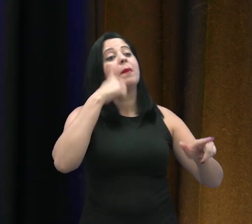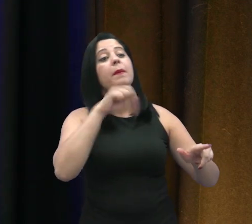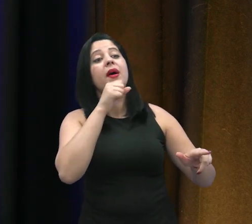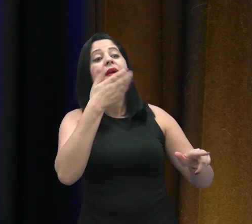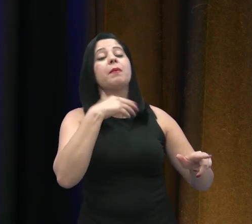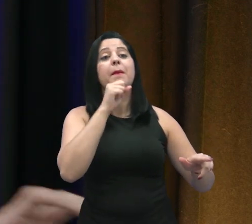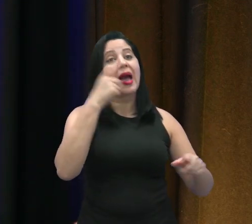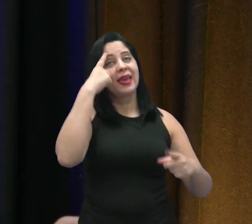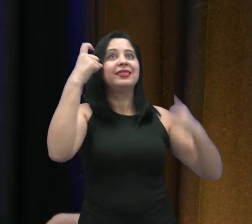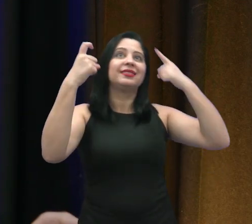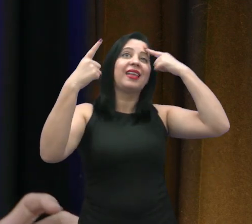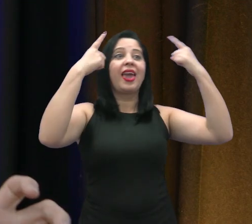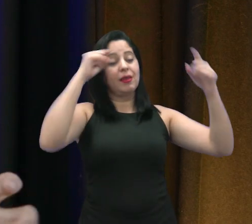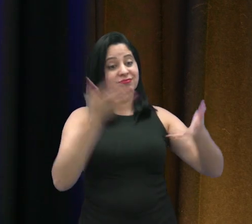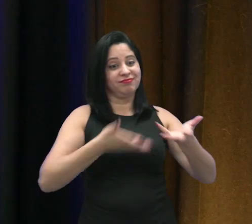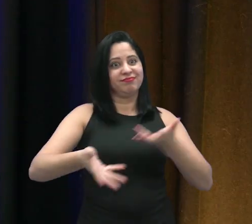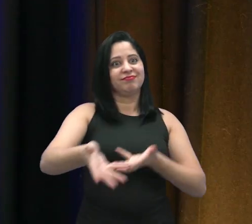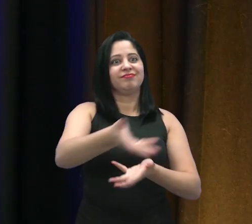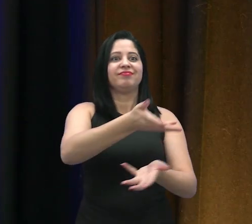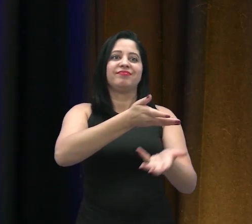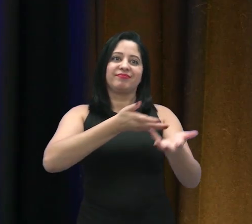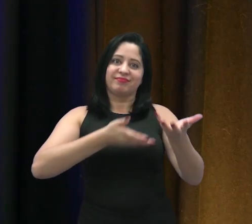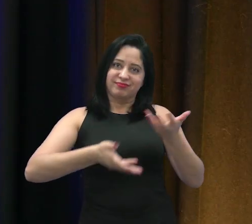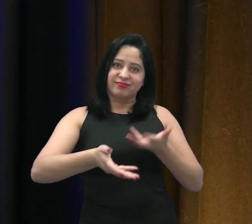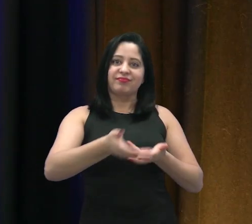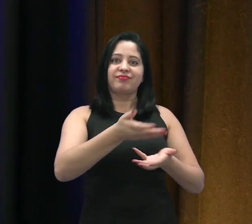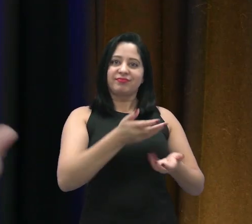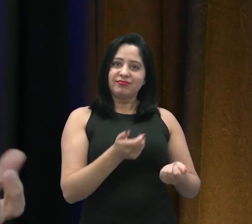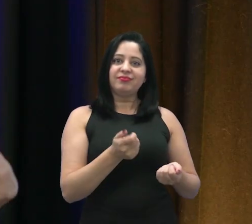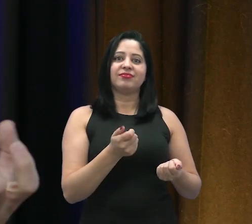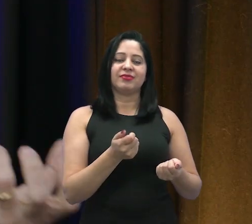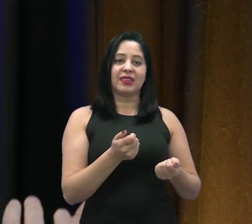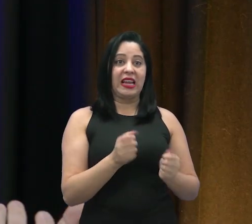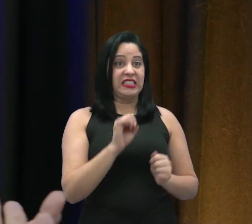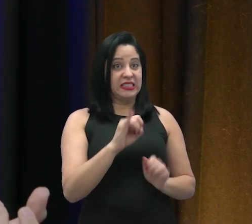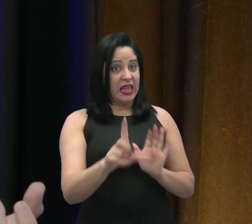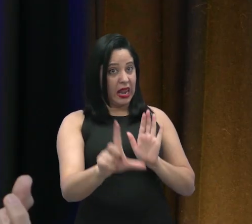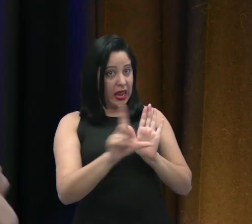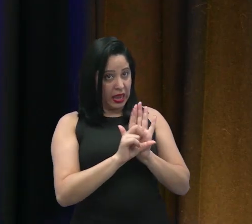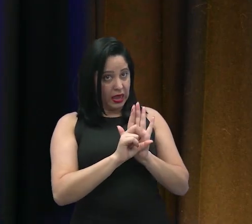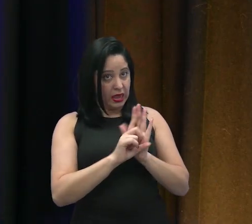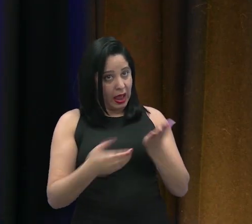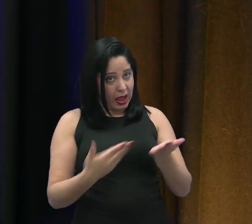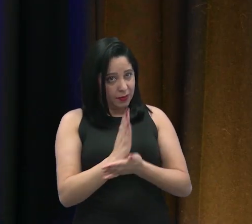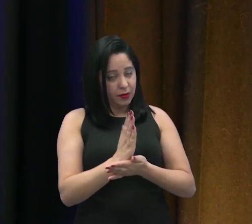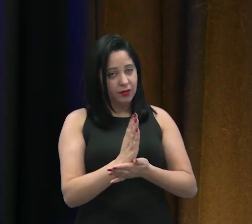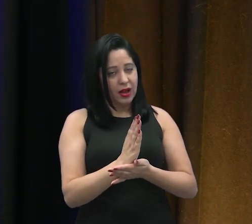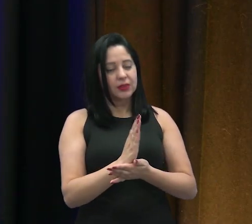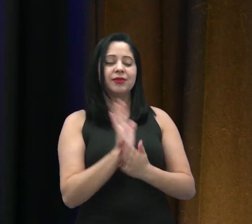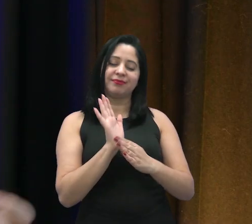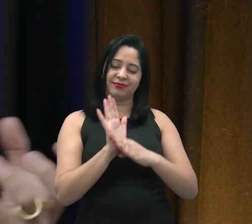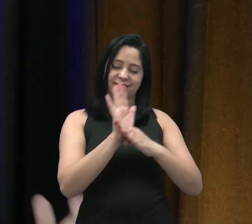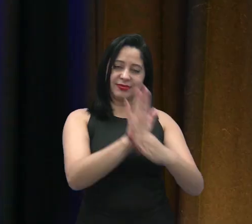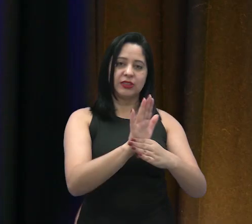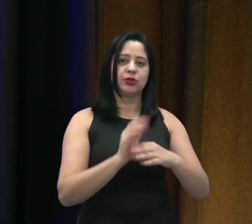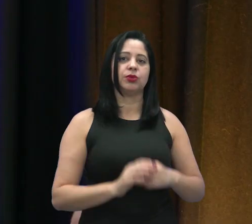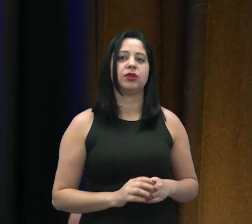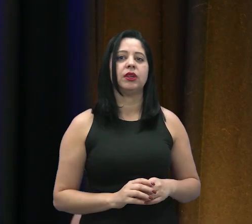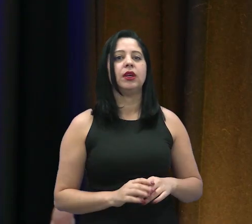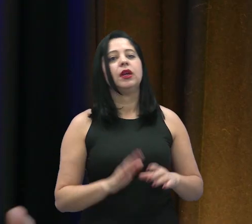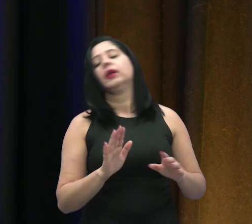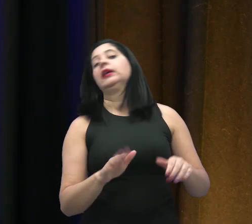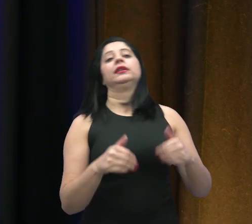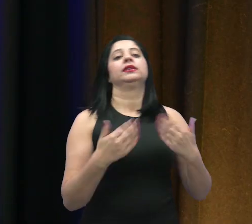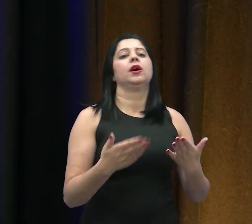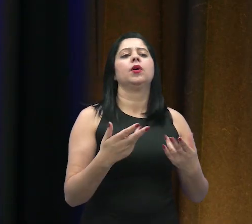conhecem. Então, primeiramente, acho que você tem uma arma, né, uma lei aprovada que ajudaria muito. A gente viu que a